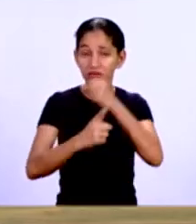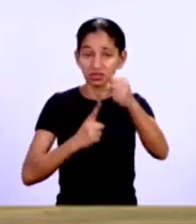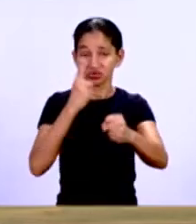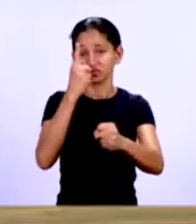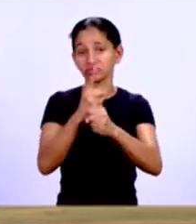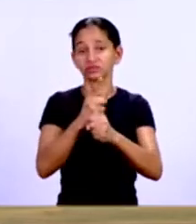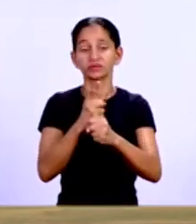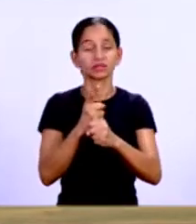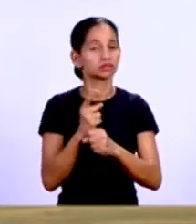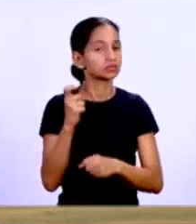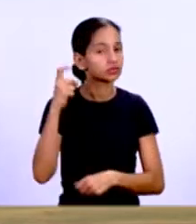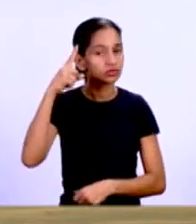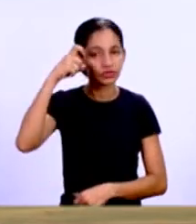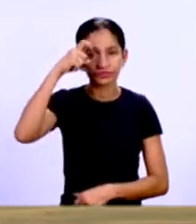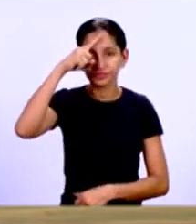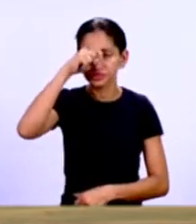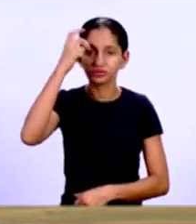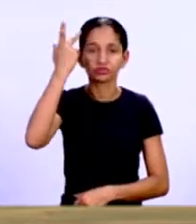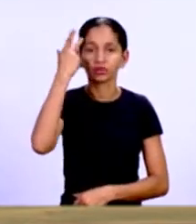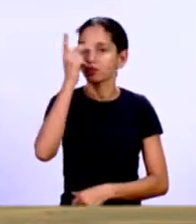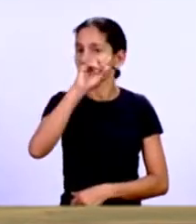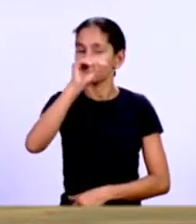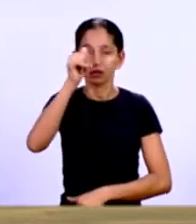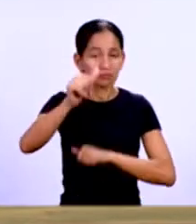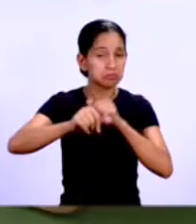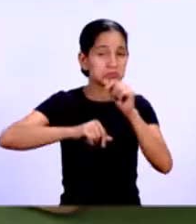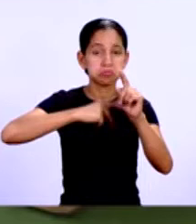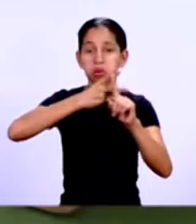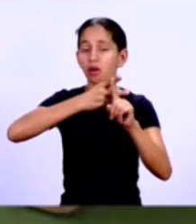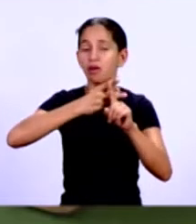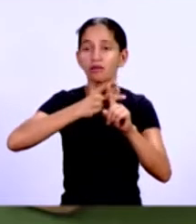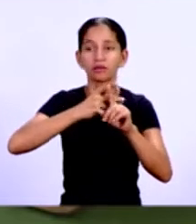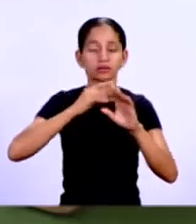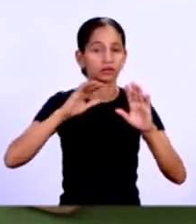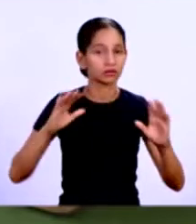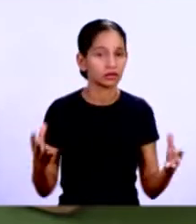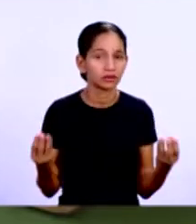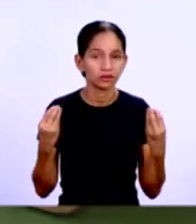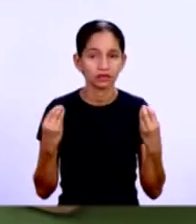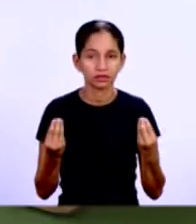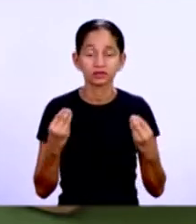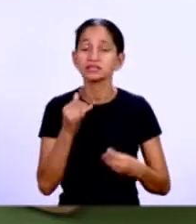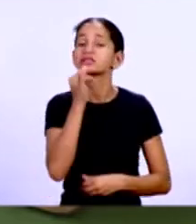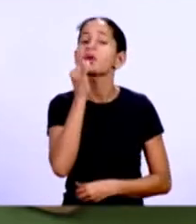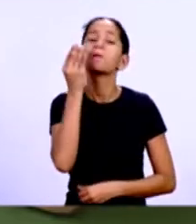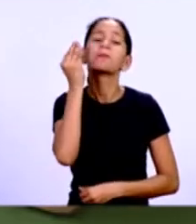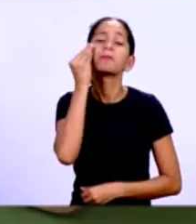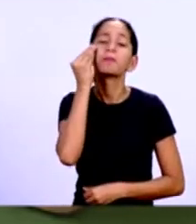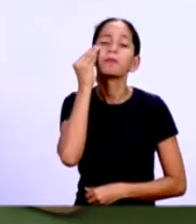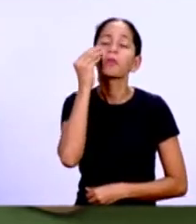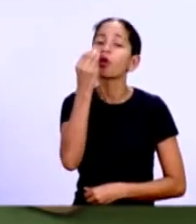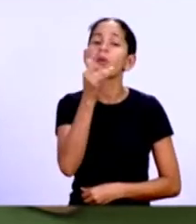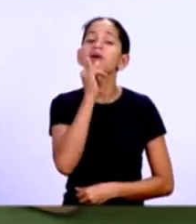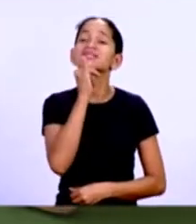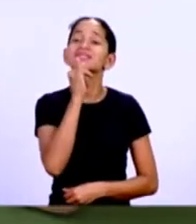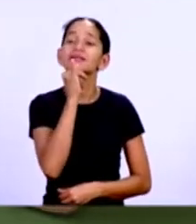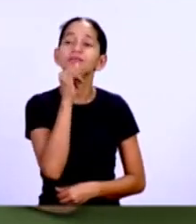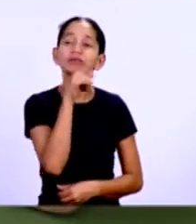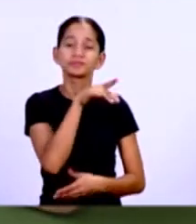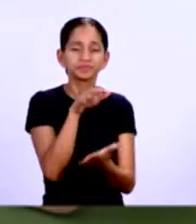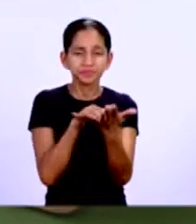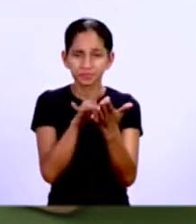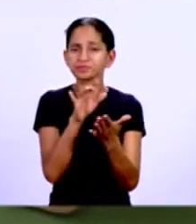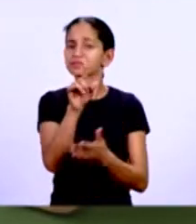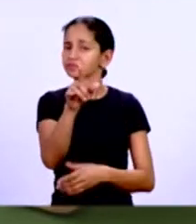valor é totalmente fora do normal. Professor, vamos fazer um exercício para a gente ver quanto que é 400% ao ano? Você me ajuda aí na